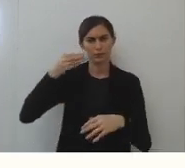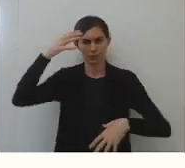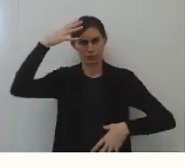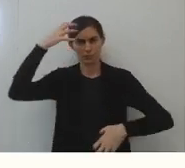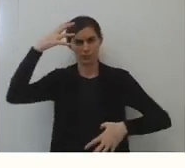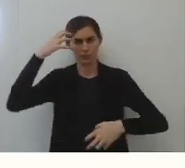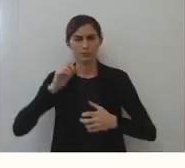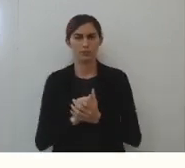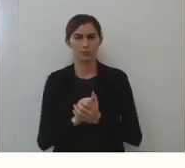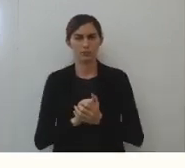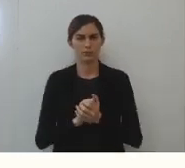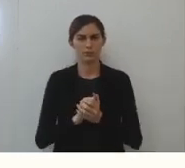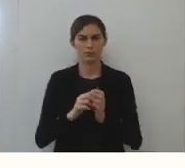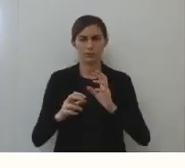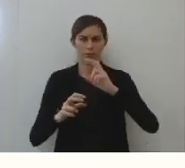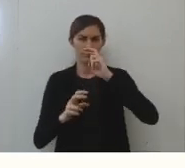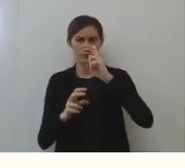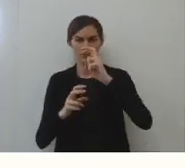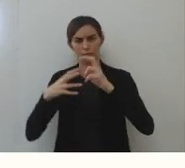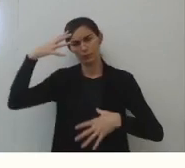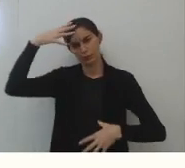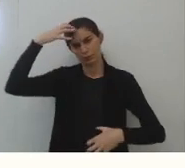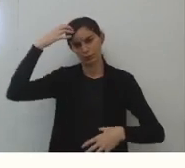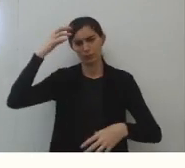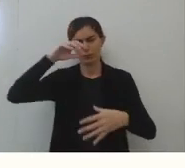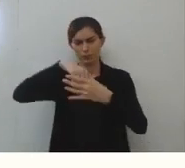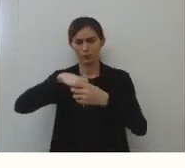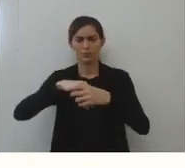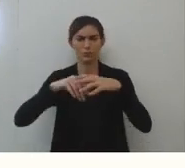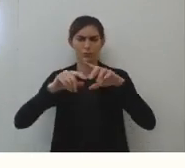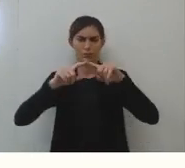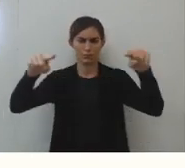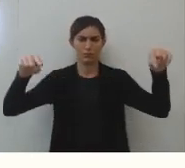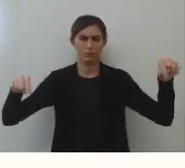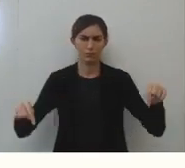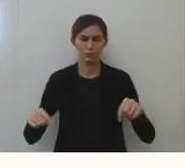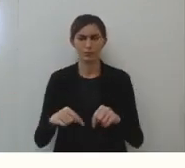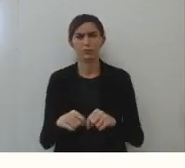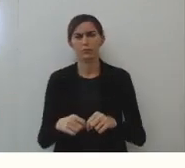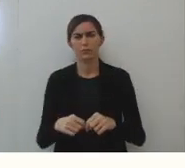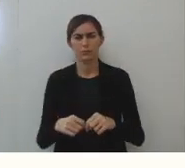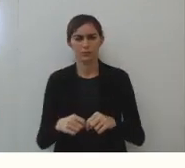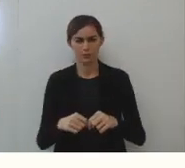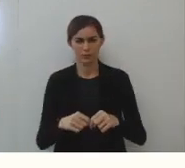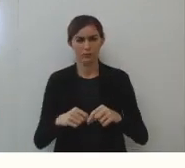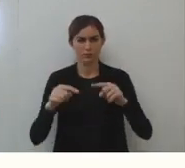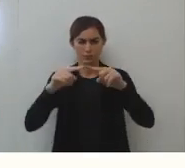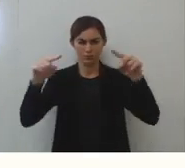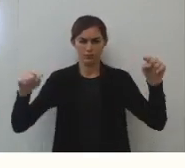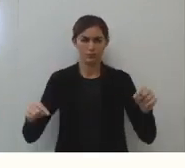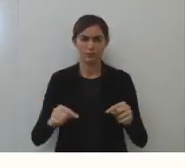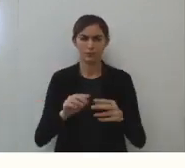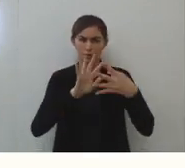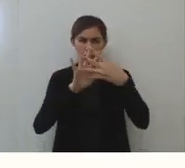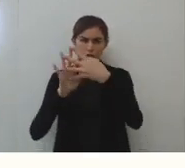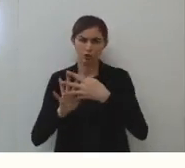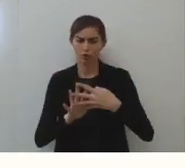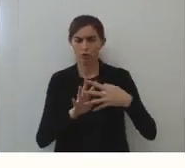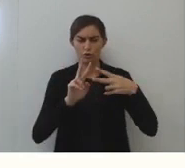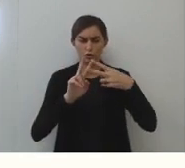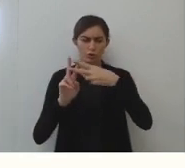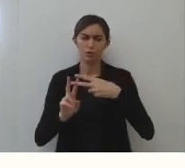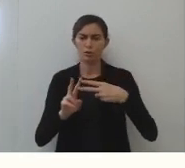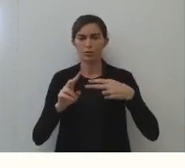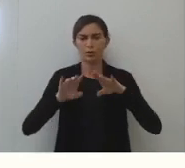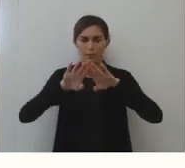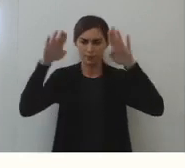macacos. Colocaram 5 macacos dentro de uma jaula, dentro de uma gaiola, e no meio da jaula colocaram uma mesa.